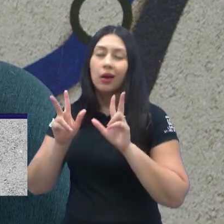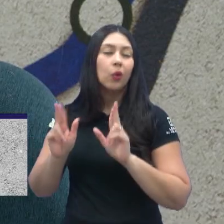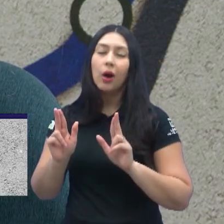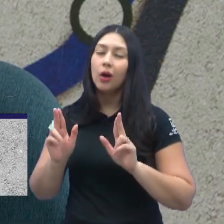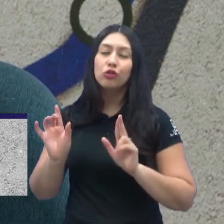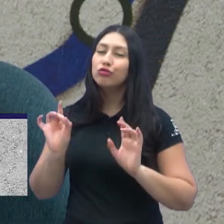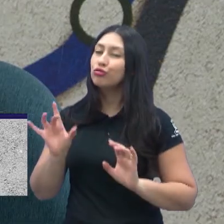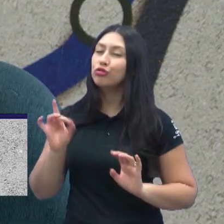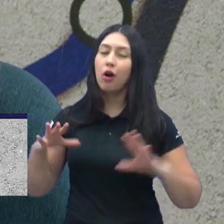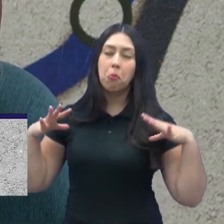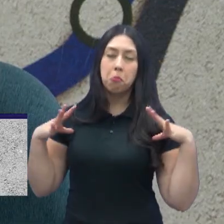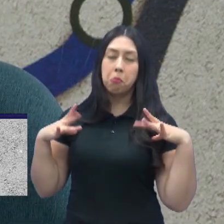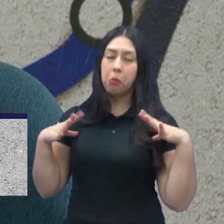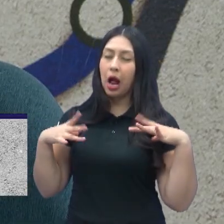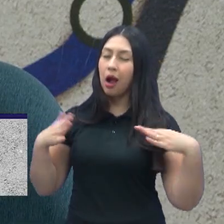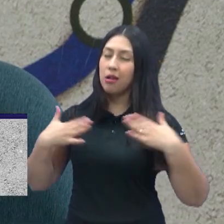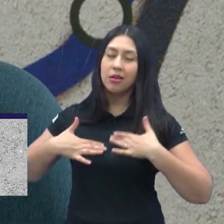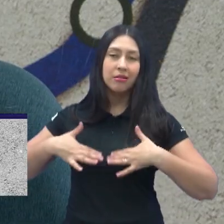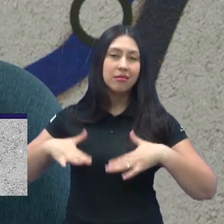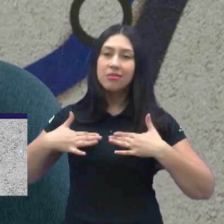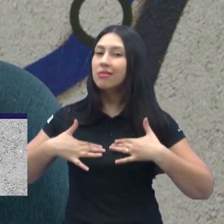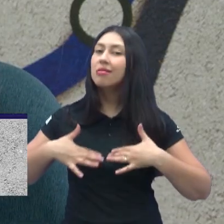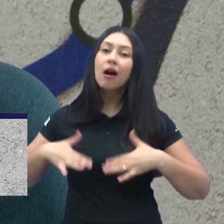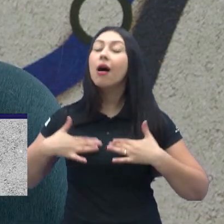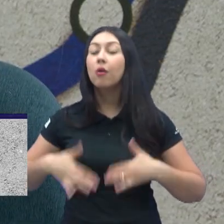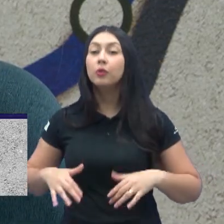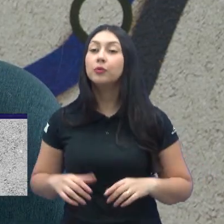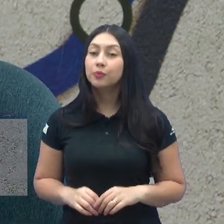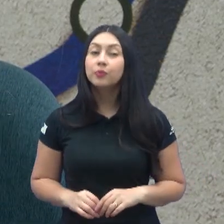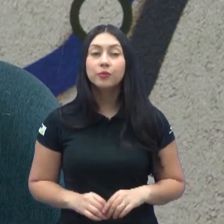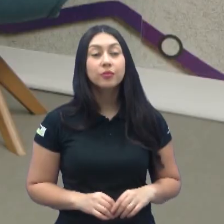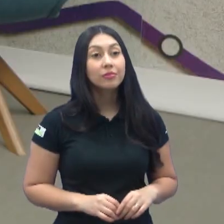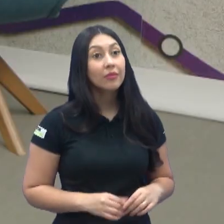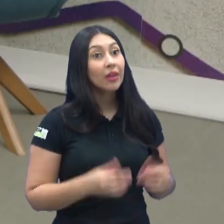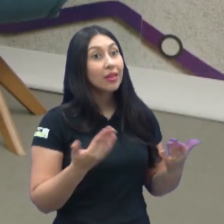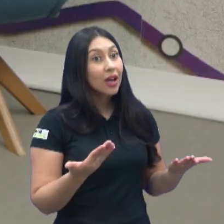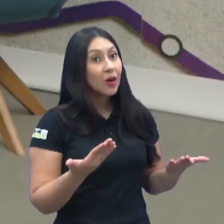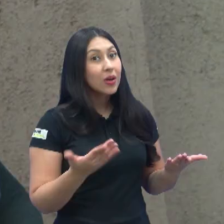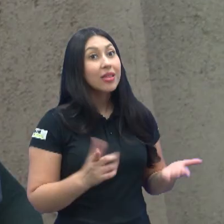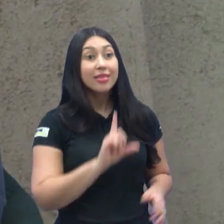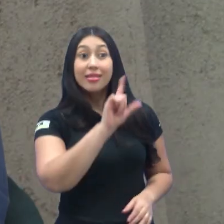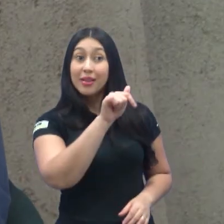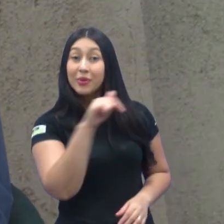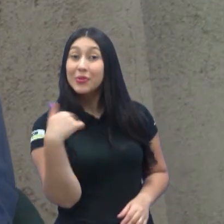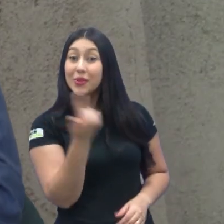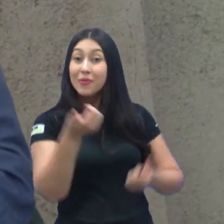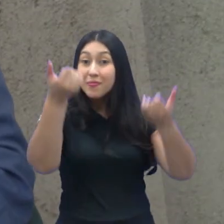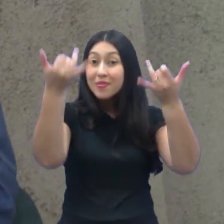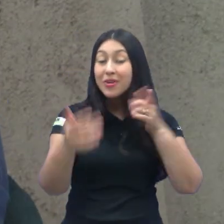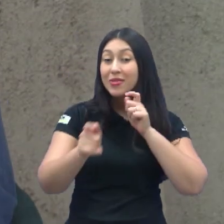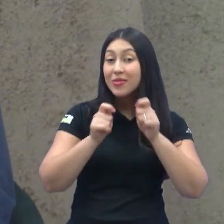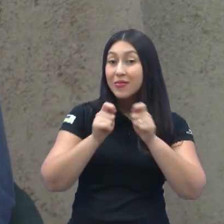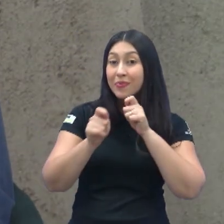aproveitar a aposentadoria, você ter, né, o complemento ali. E é sobre isso que a gente vai falar daqui a pouquinho, numa reportagem